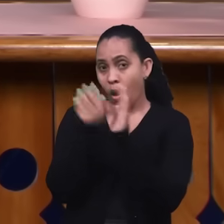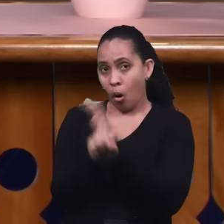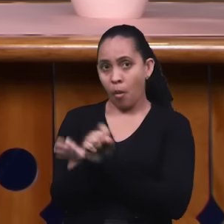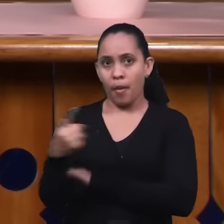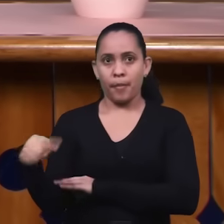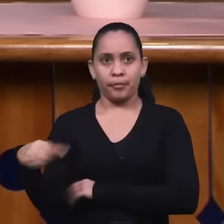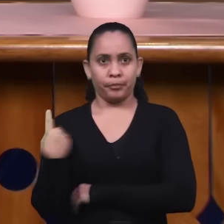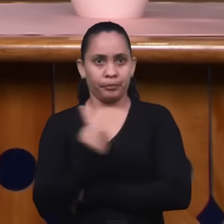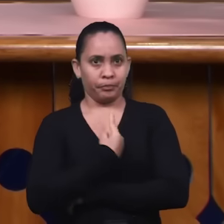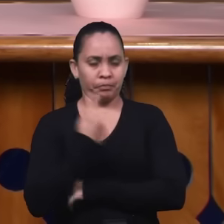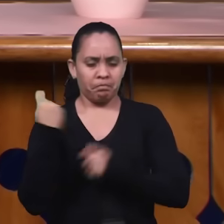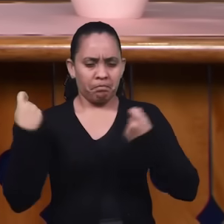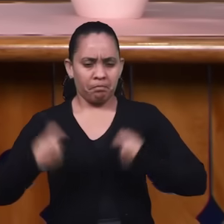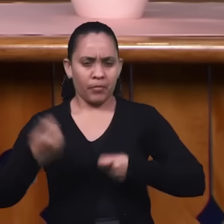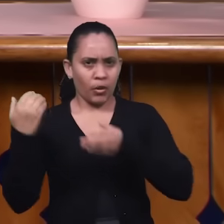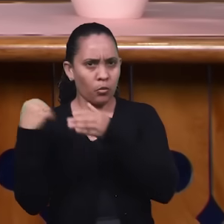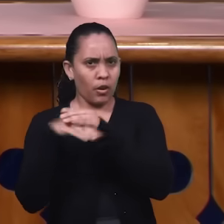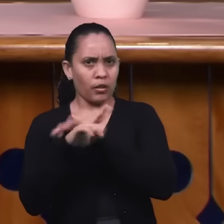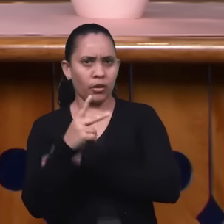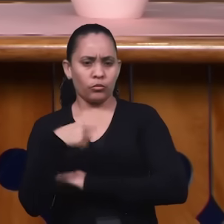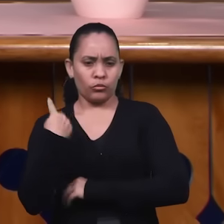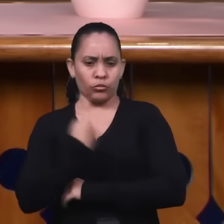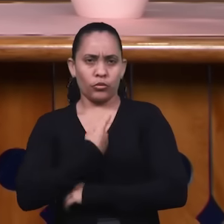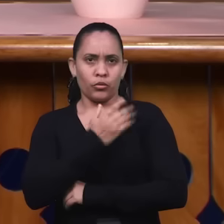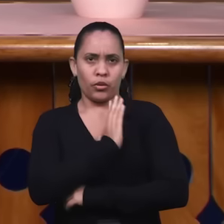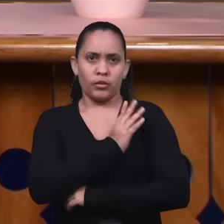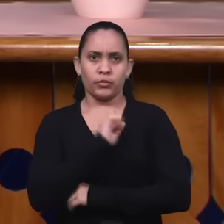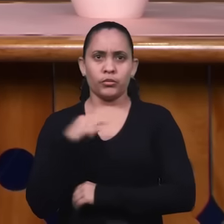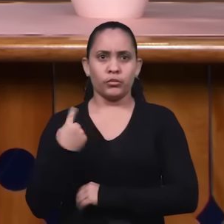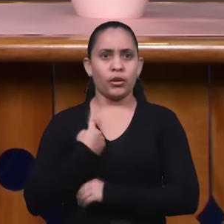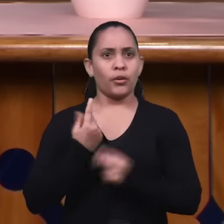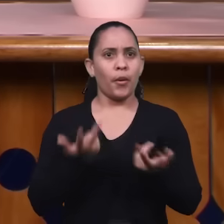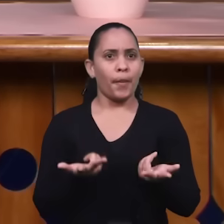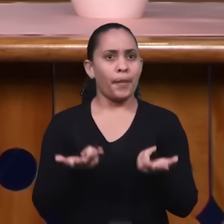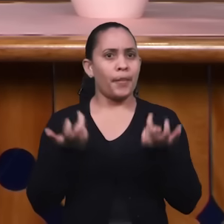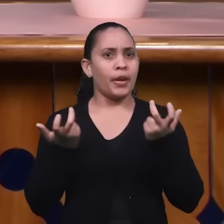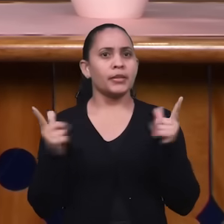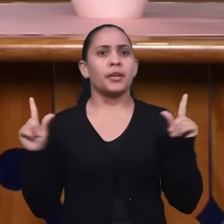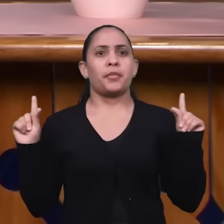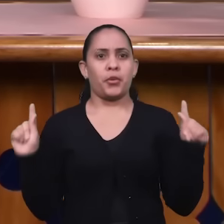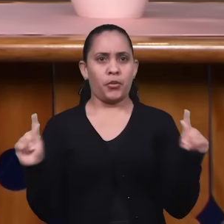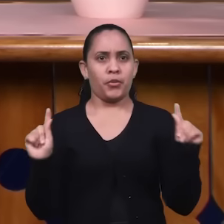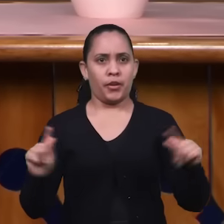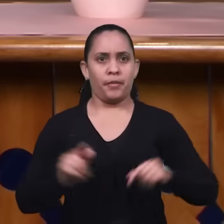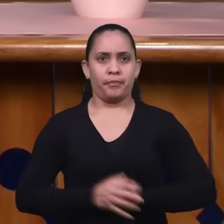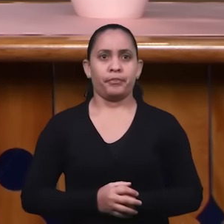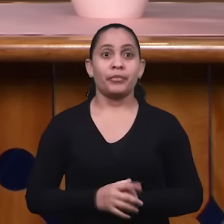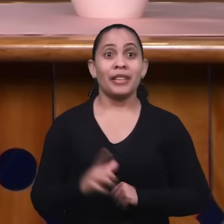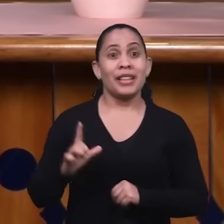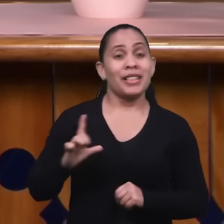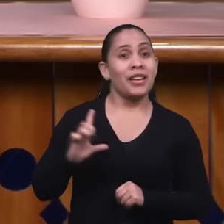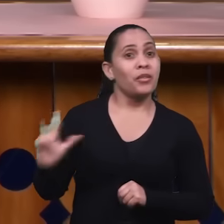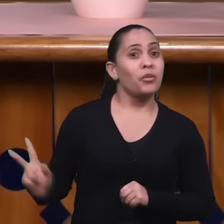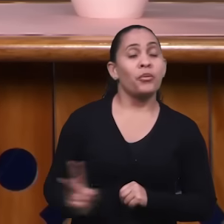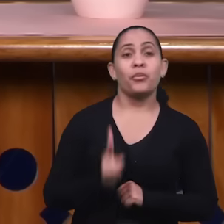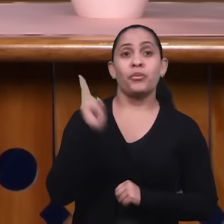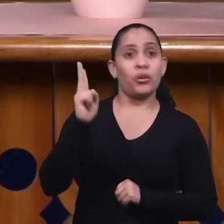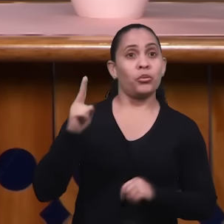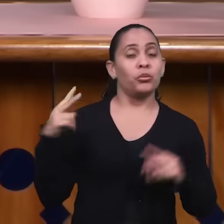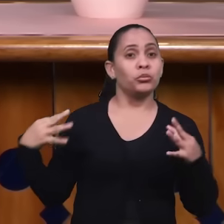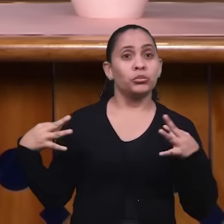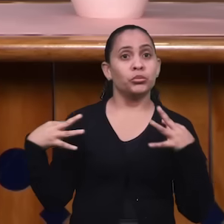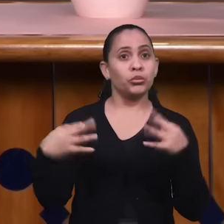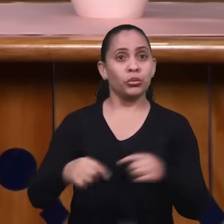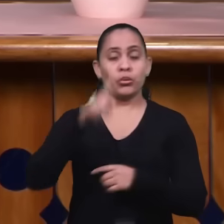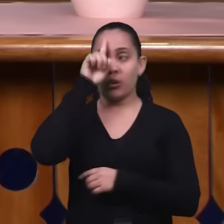venhamos a guardar aquilo que nós temos. E aí nós vamos ver um primeiro aspecto. Tem um valor tudo aquilo que